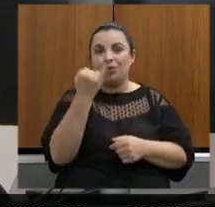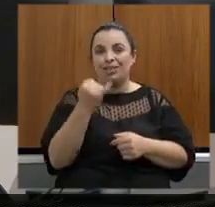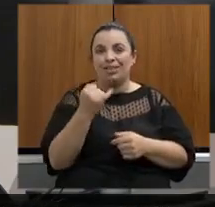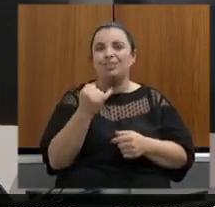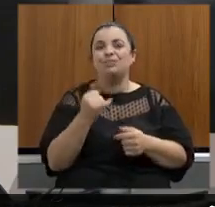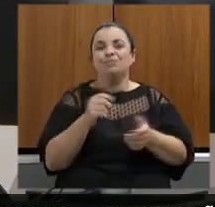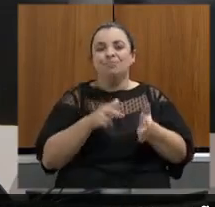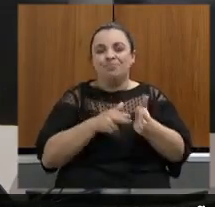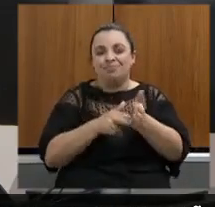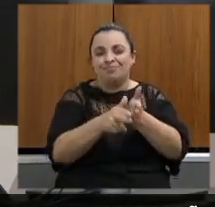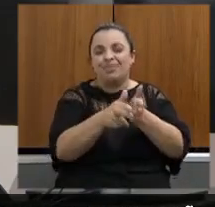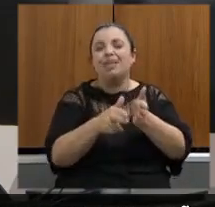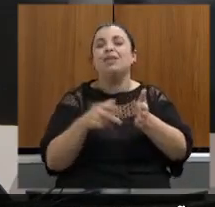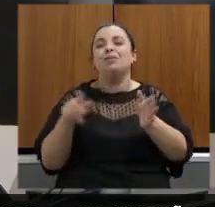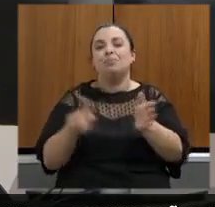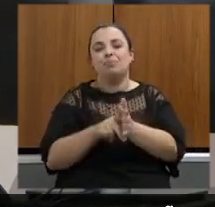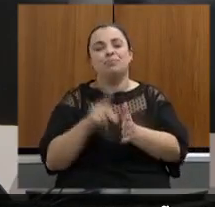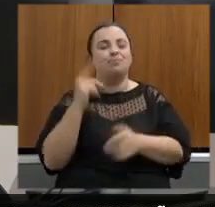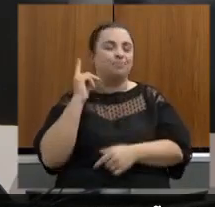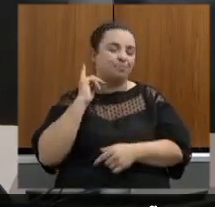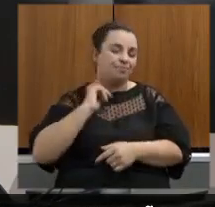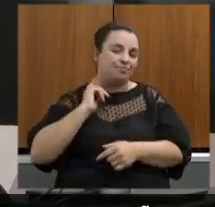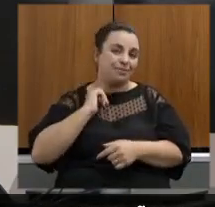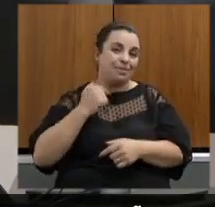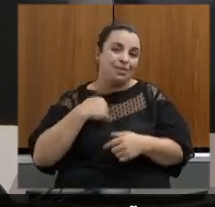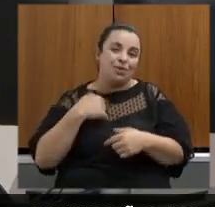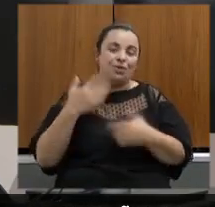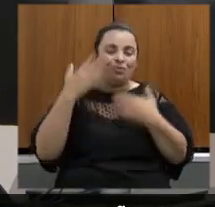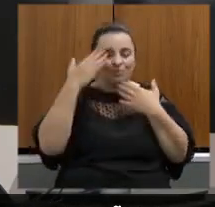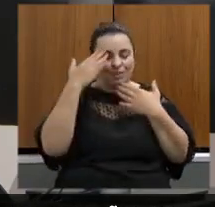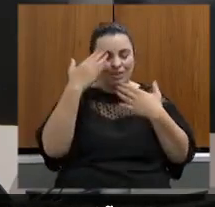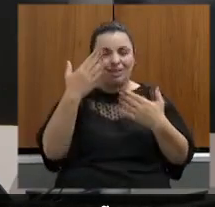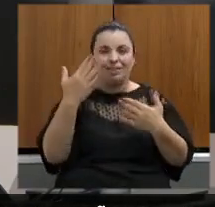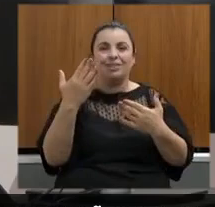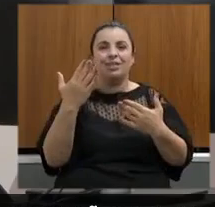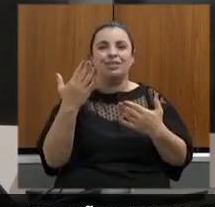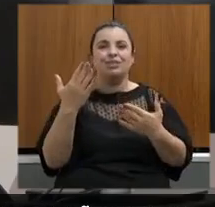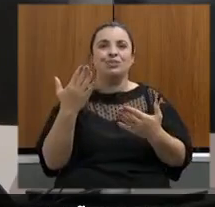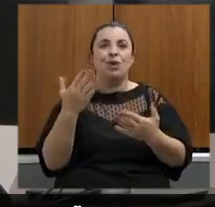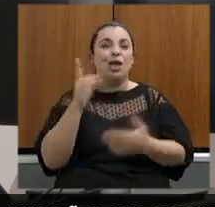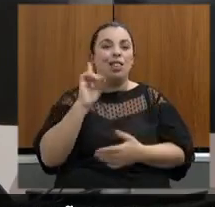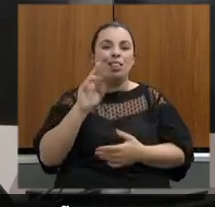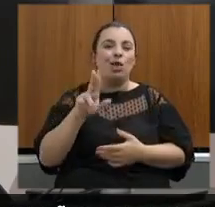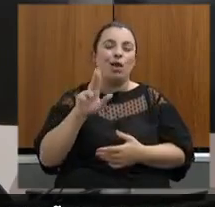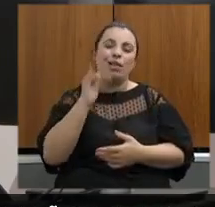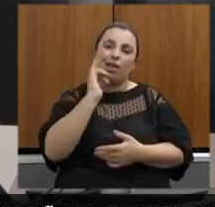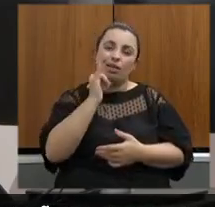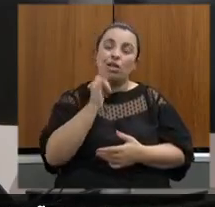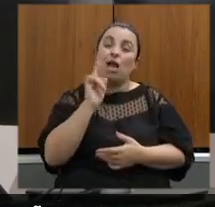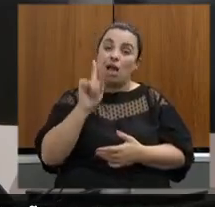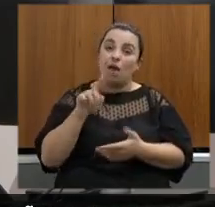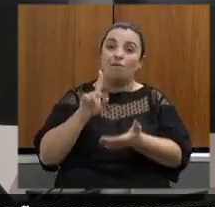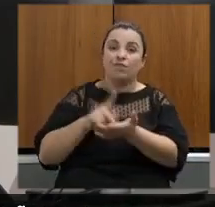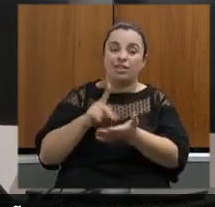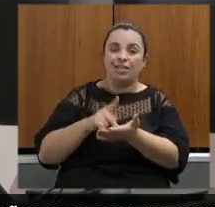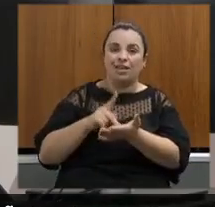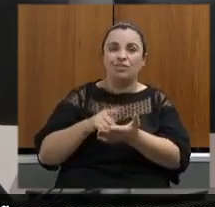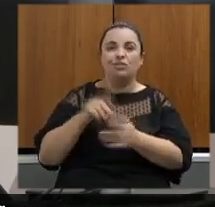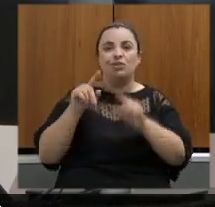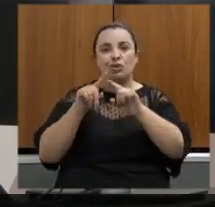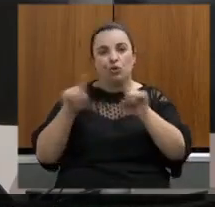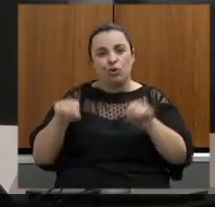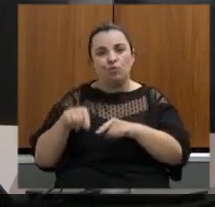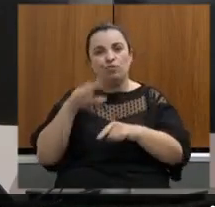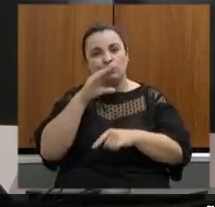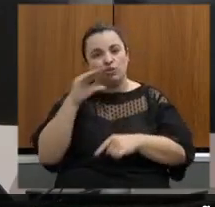mineira não é então estou muito agradecido especialmente dizer não é não é narrativo É verdade o servidor público do estado de Minas Gerais o